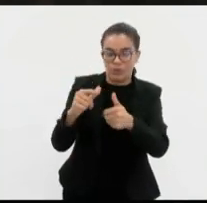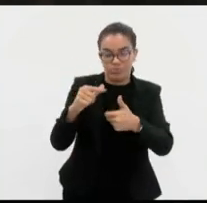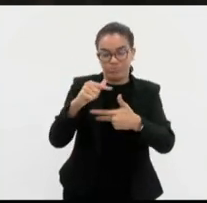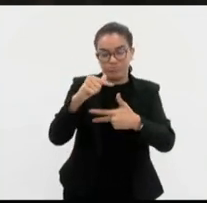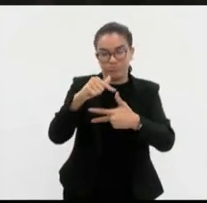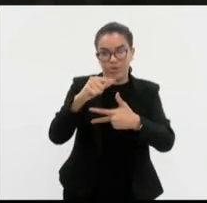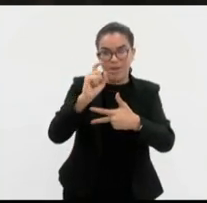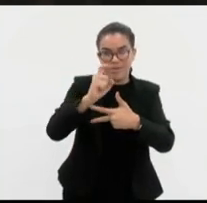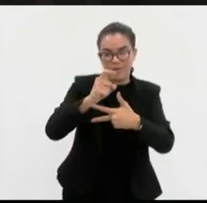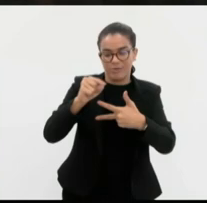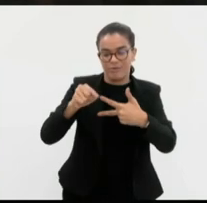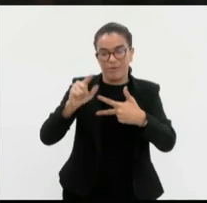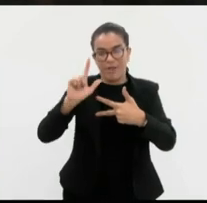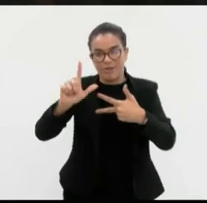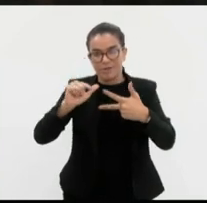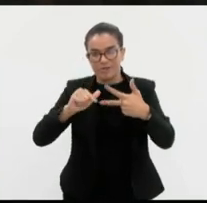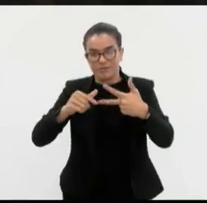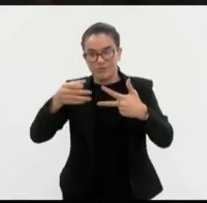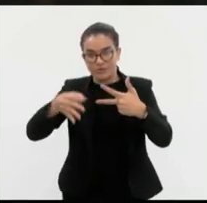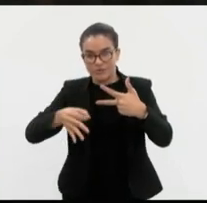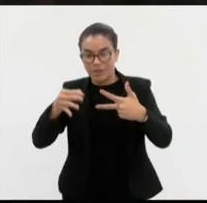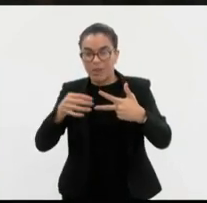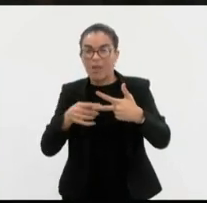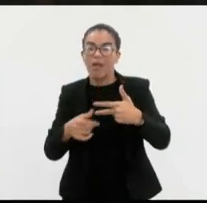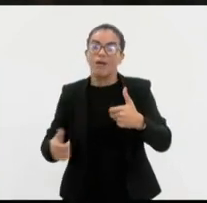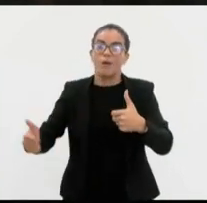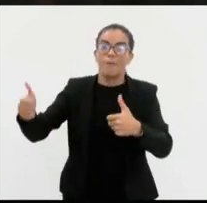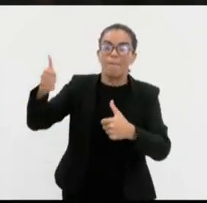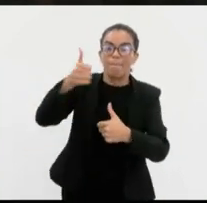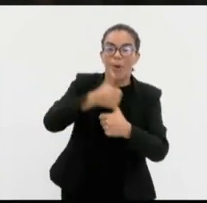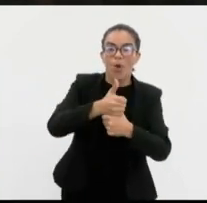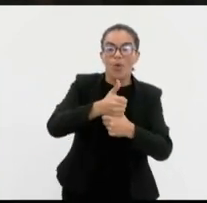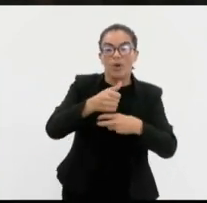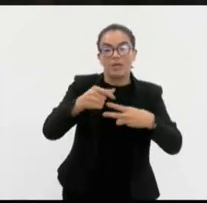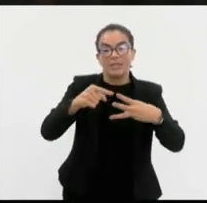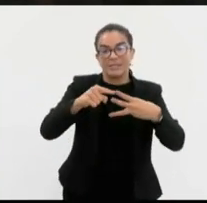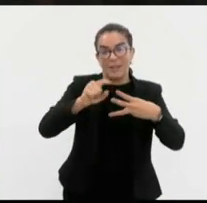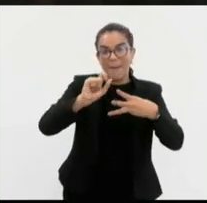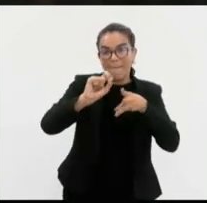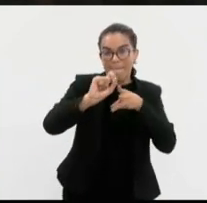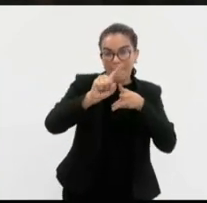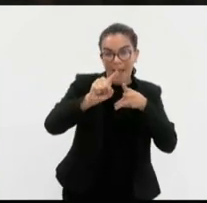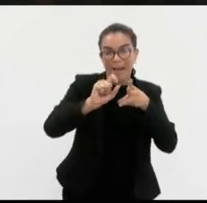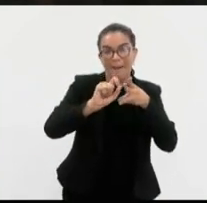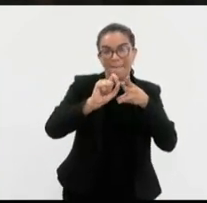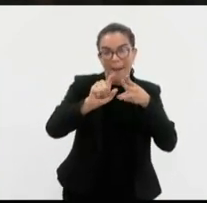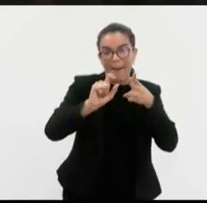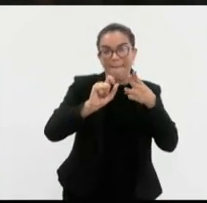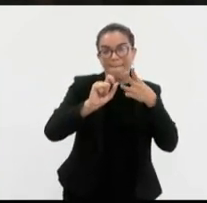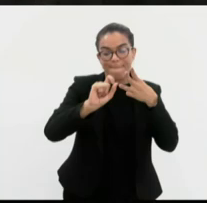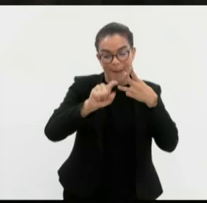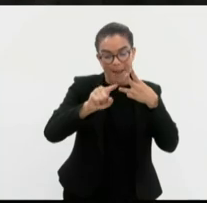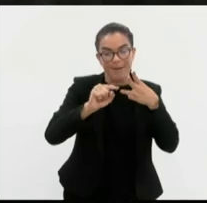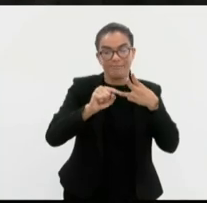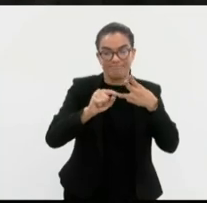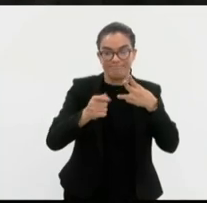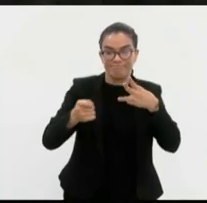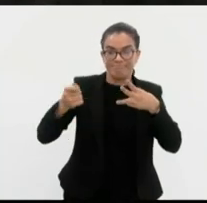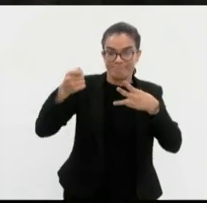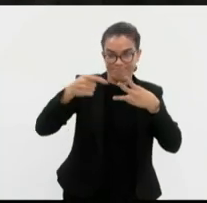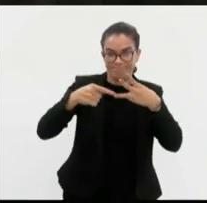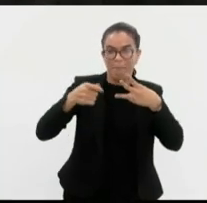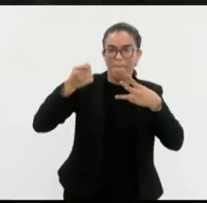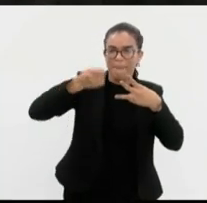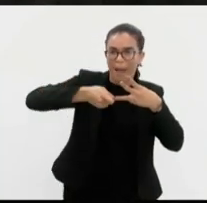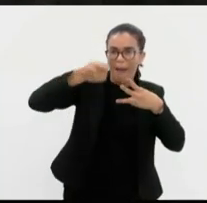tiveram a reposição porque a reposição eram três parcelas tivera reposição